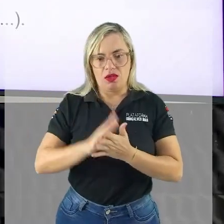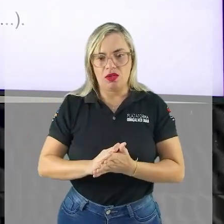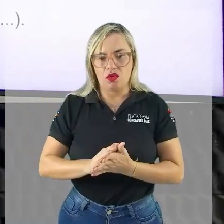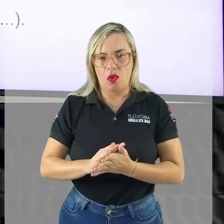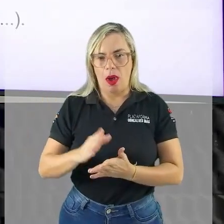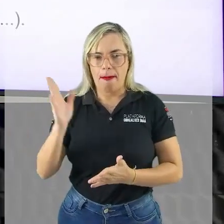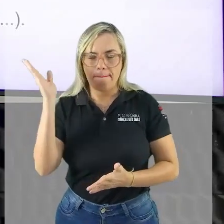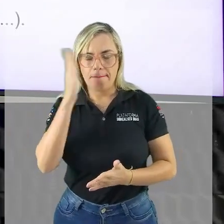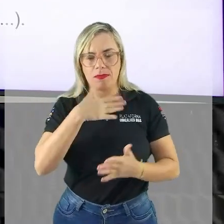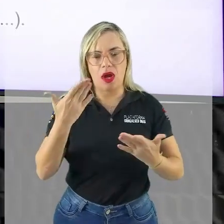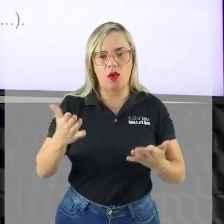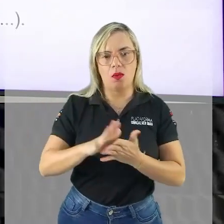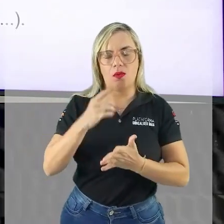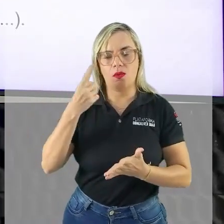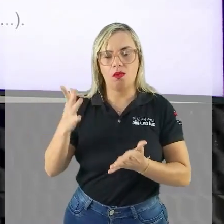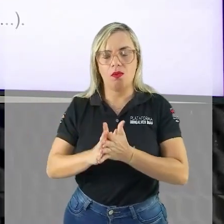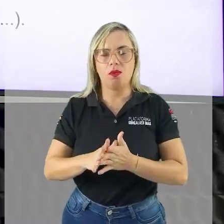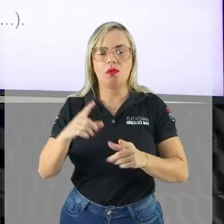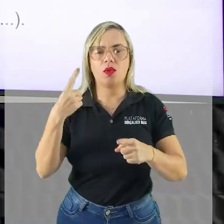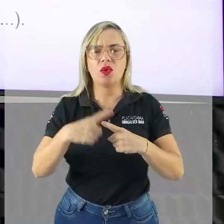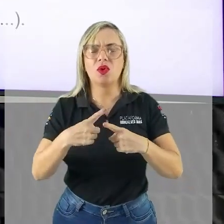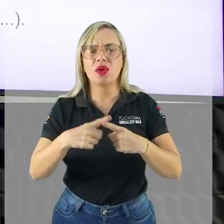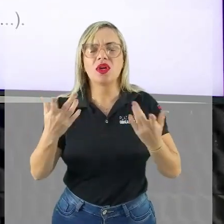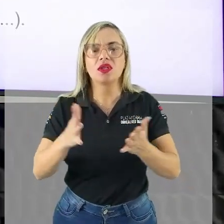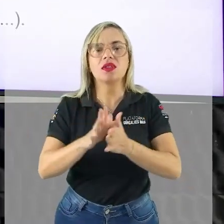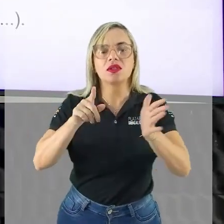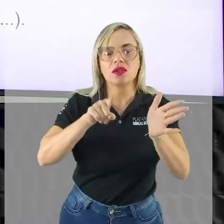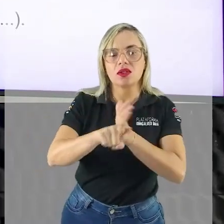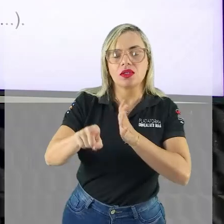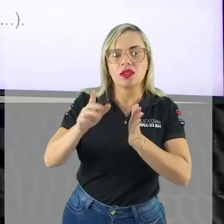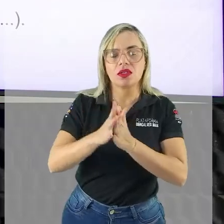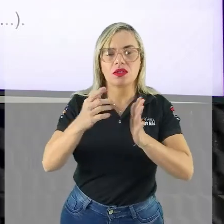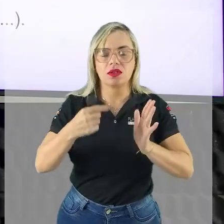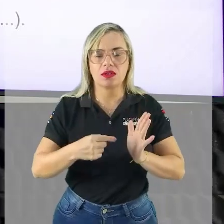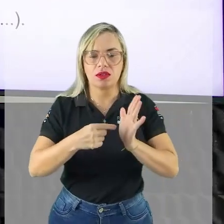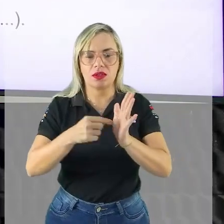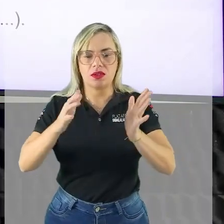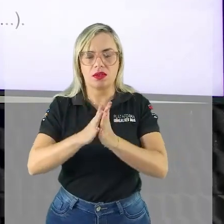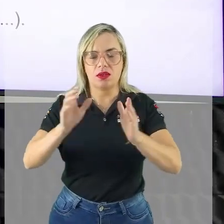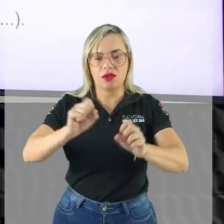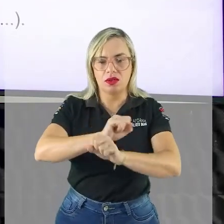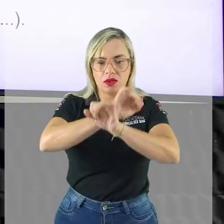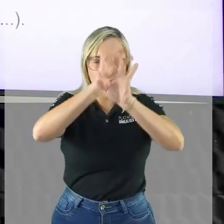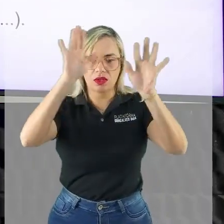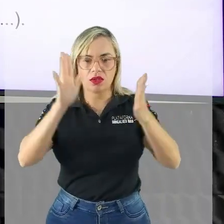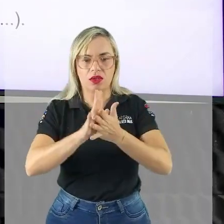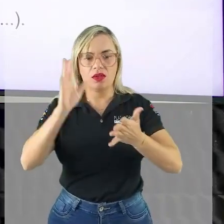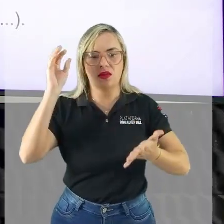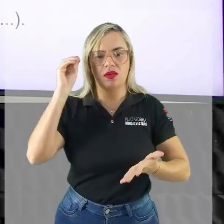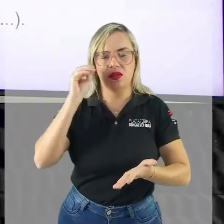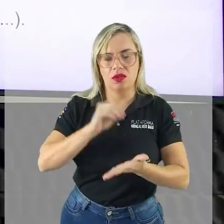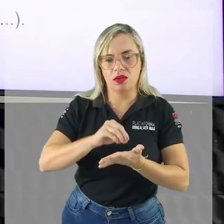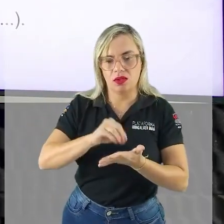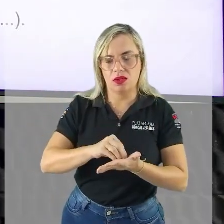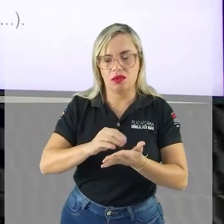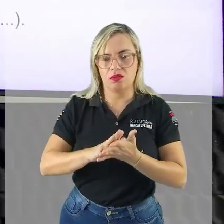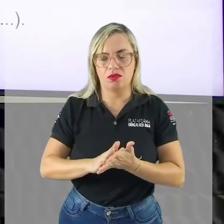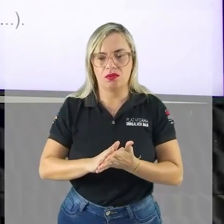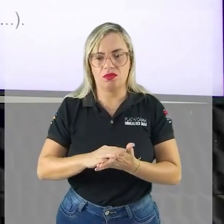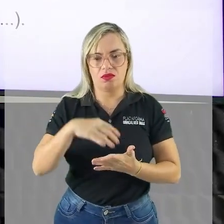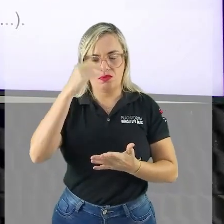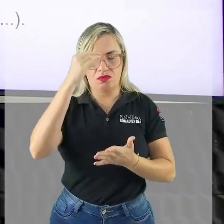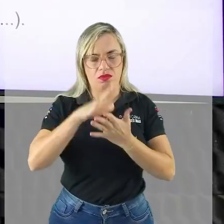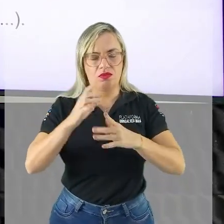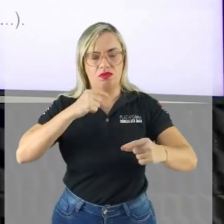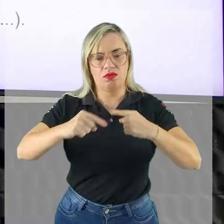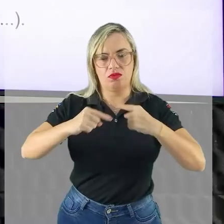Por que essas perguntas? Porque isso demonstra claramente uma falta ou uma fragilização